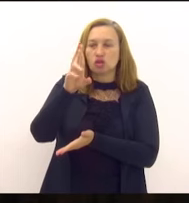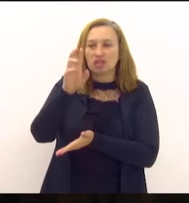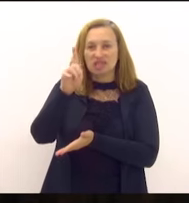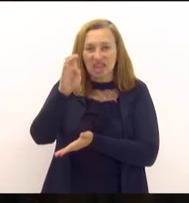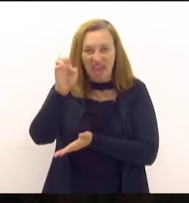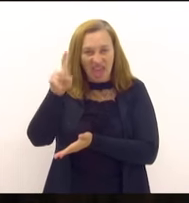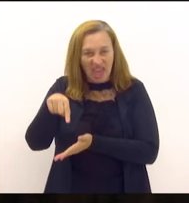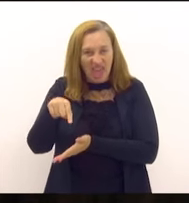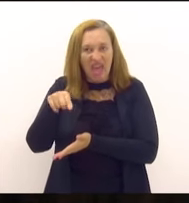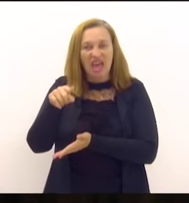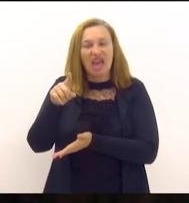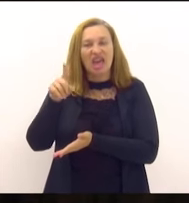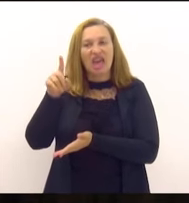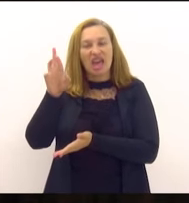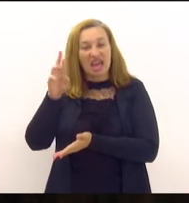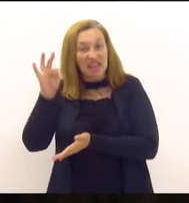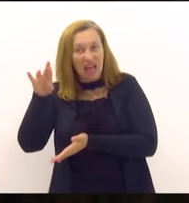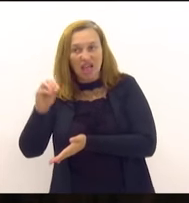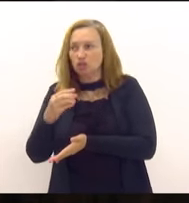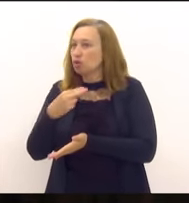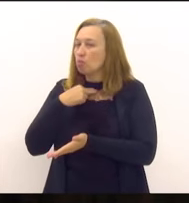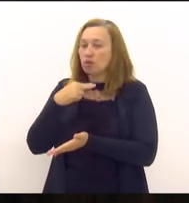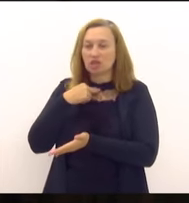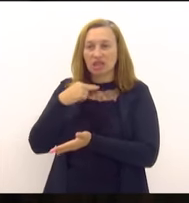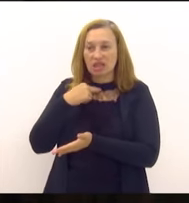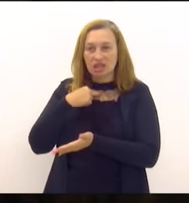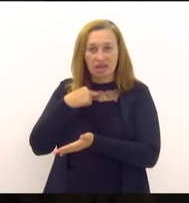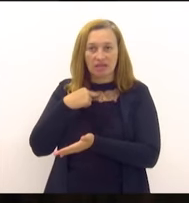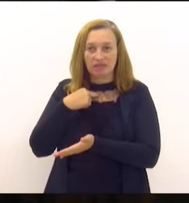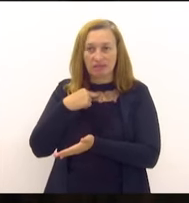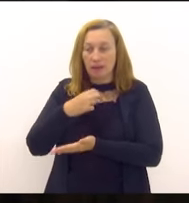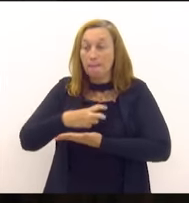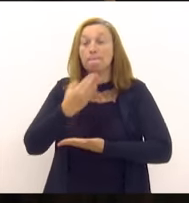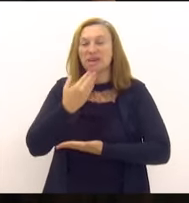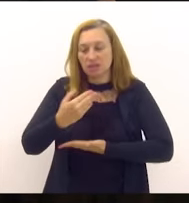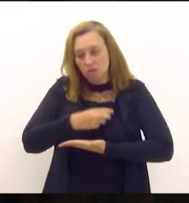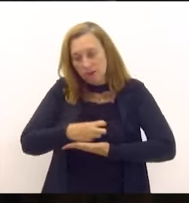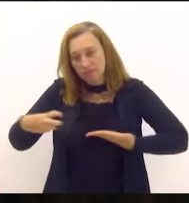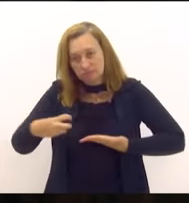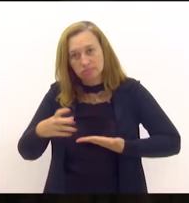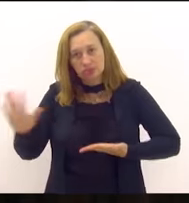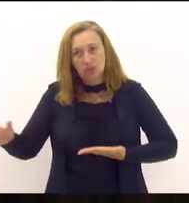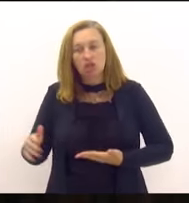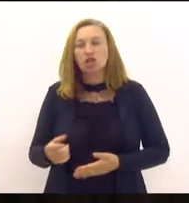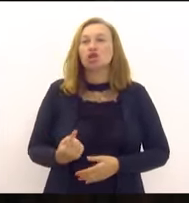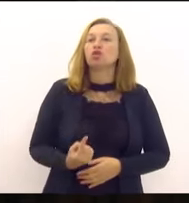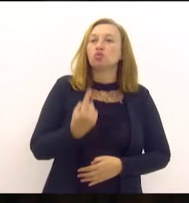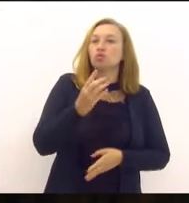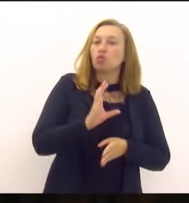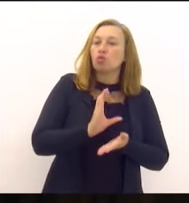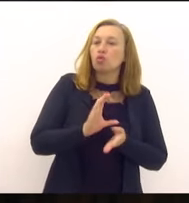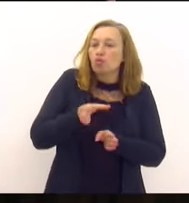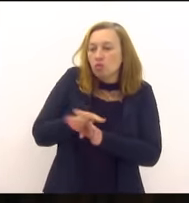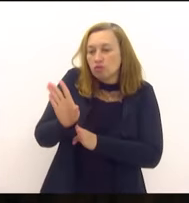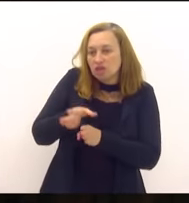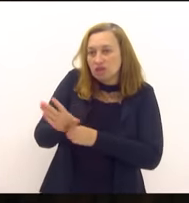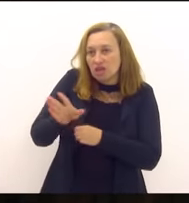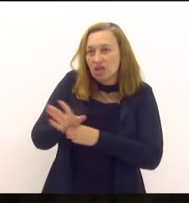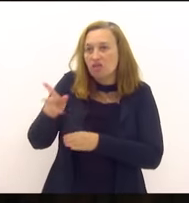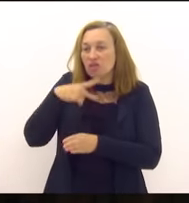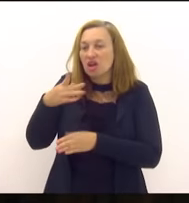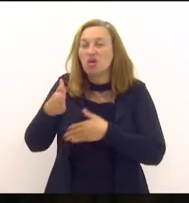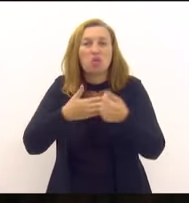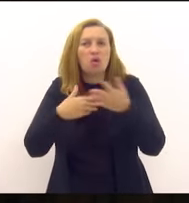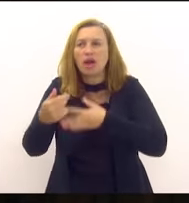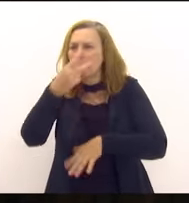ficar, né? Me comunicou que faria uma escolha e um conselho eu dei a ele sim. Seja quem